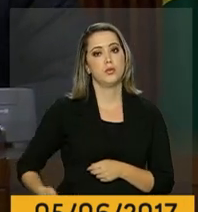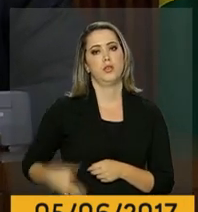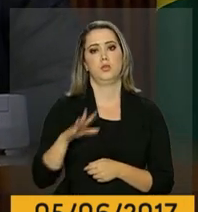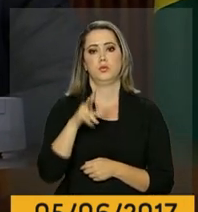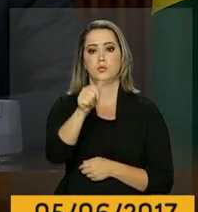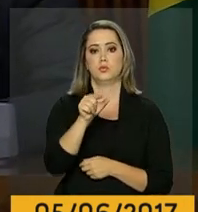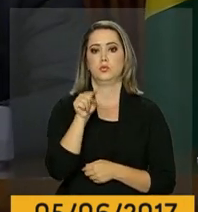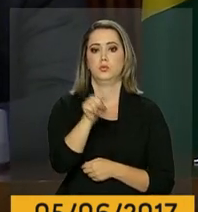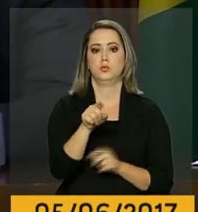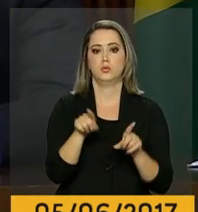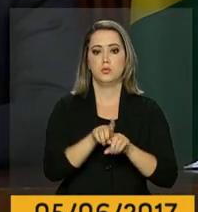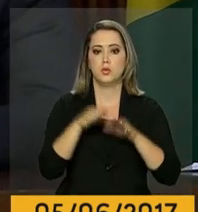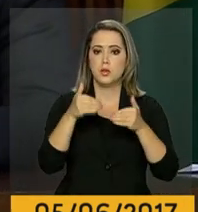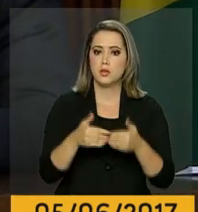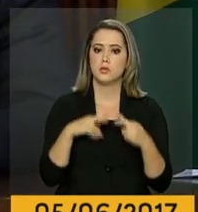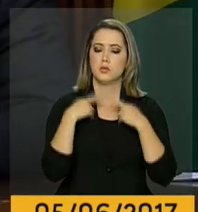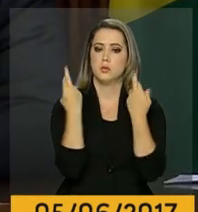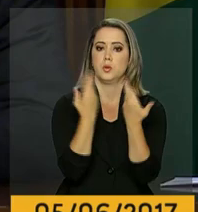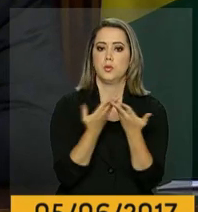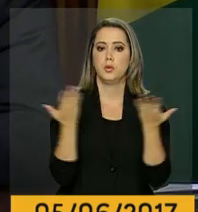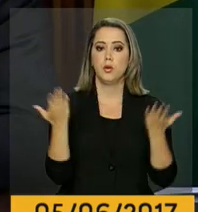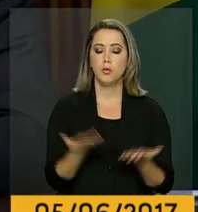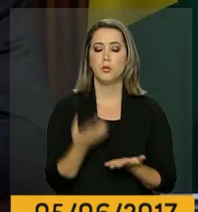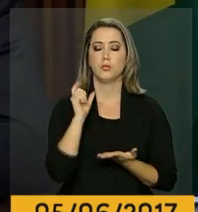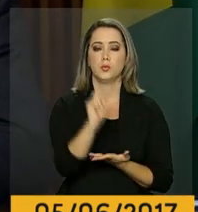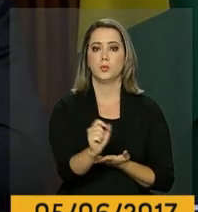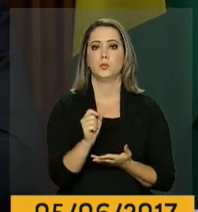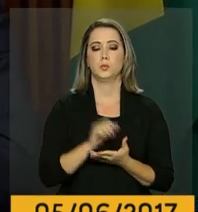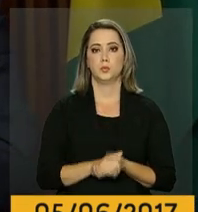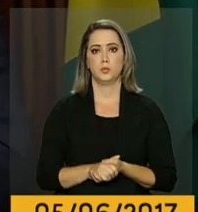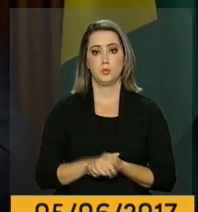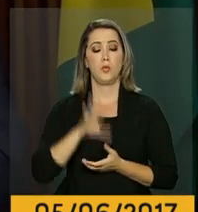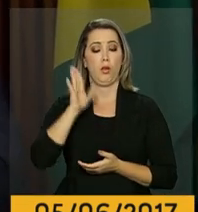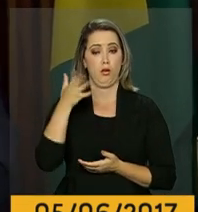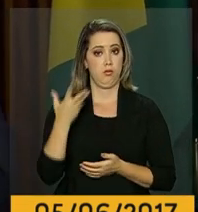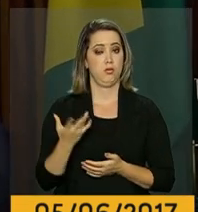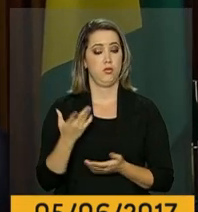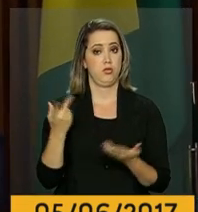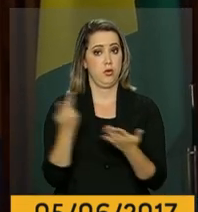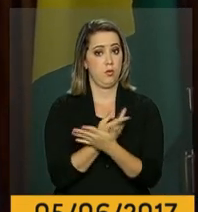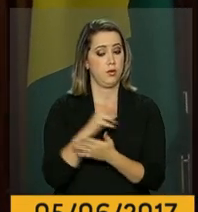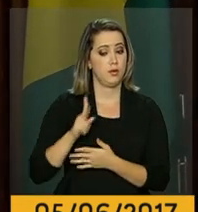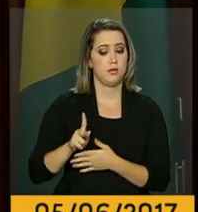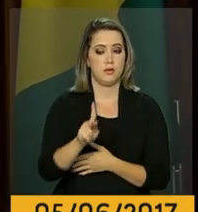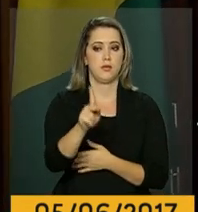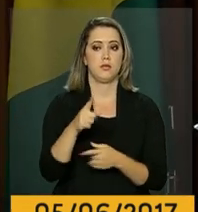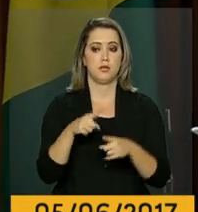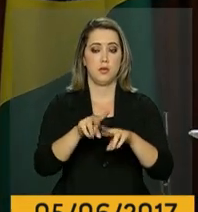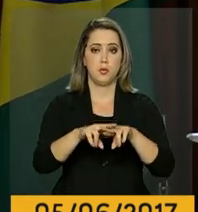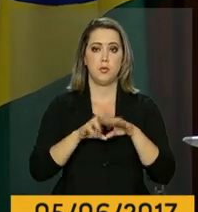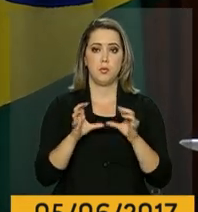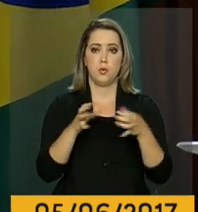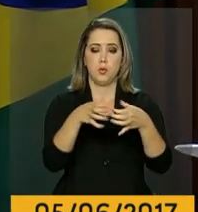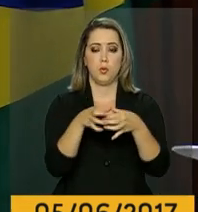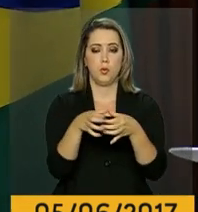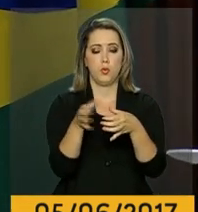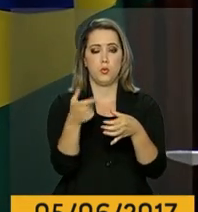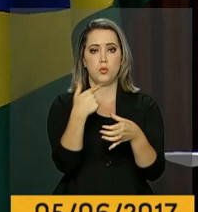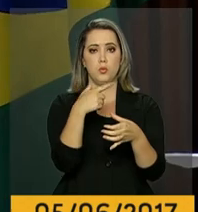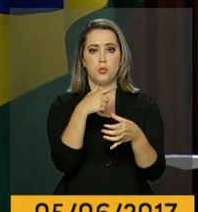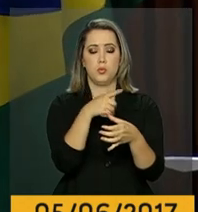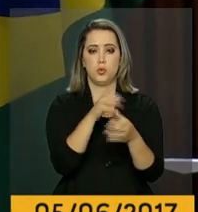Esta é uma reunião na verdade eh que tem sido promovida permanentemente pelo gabinete de segurança